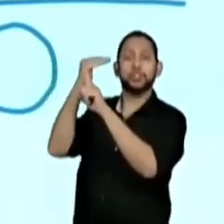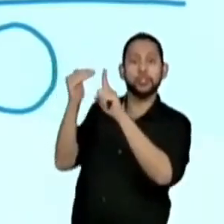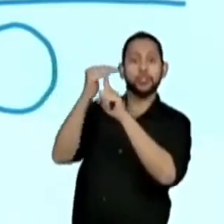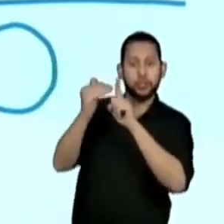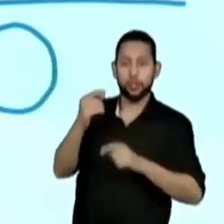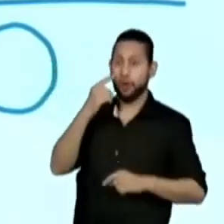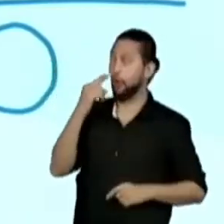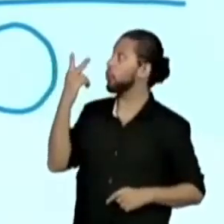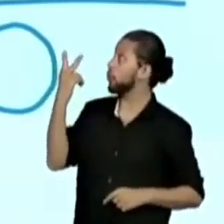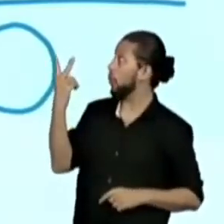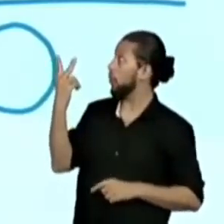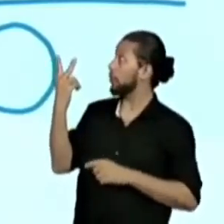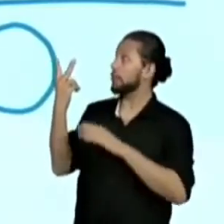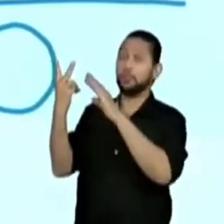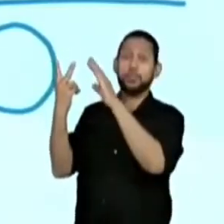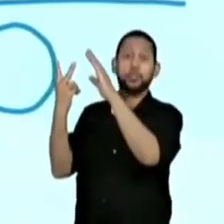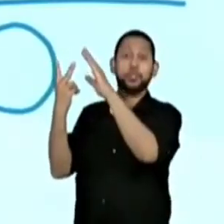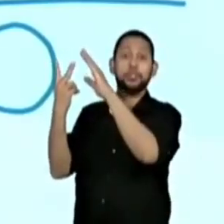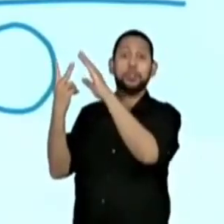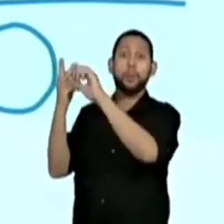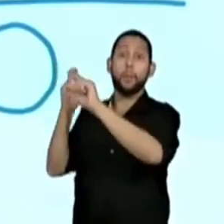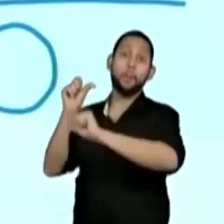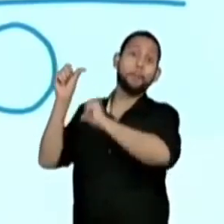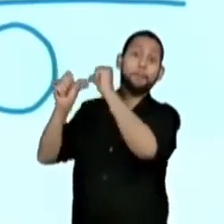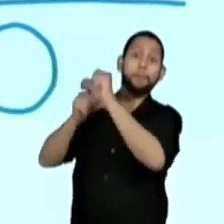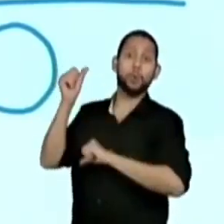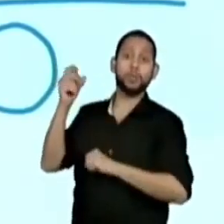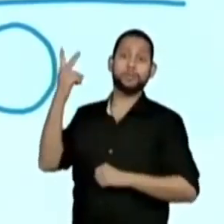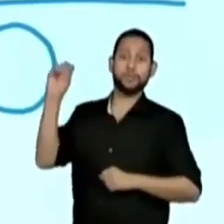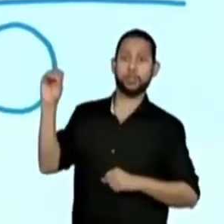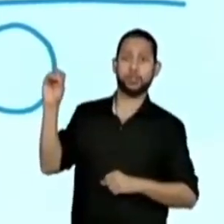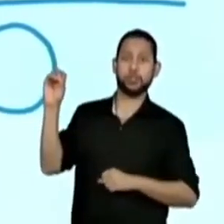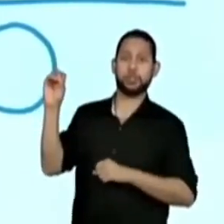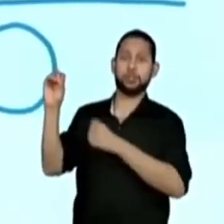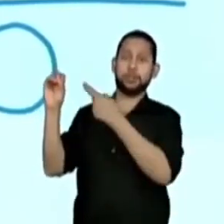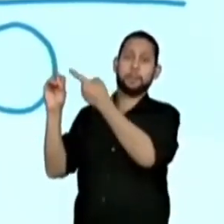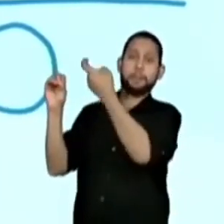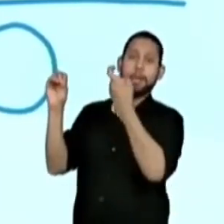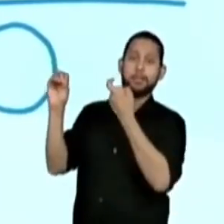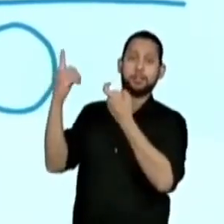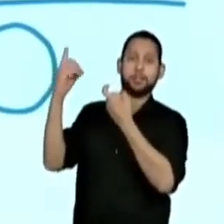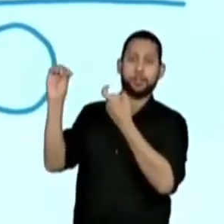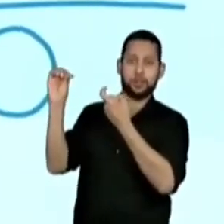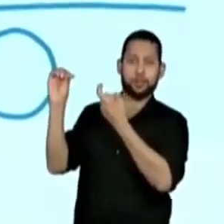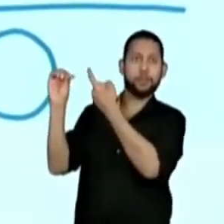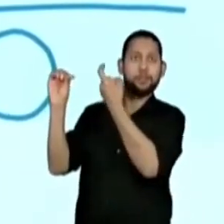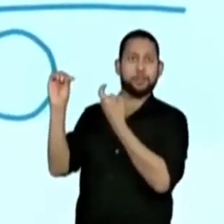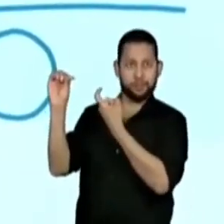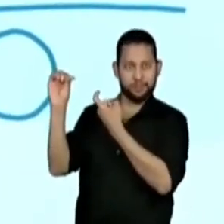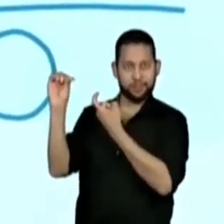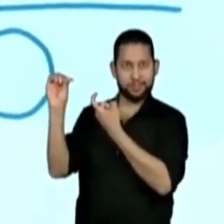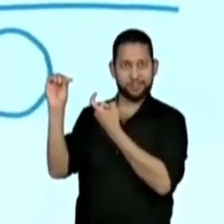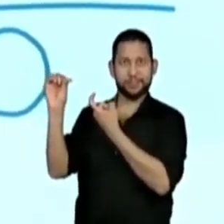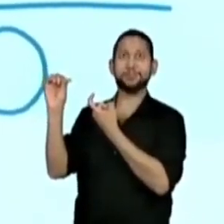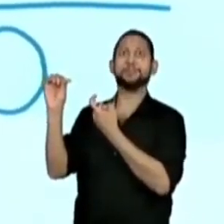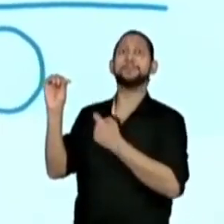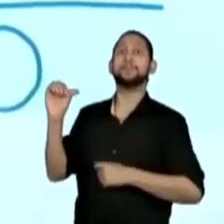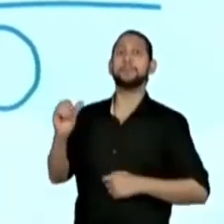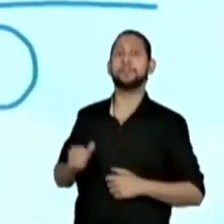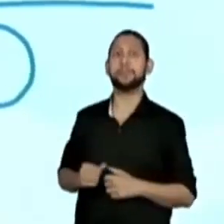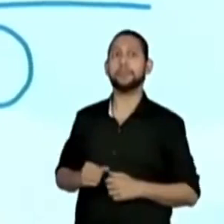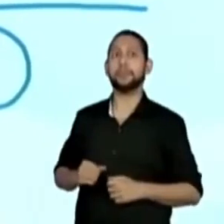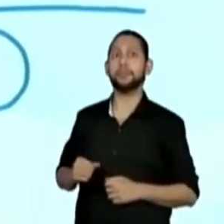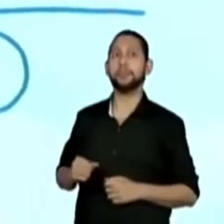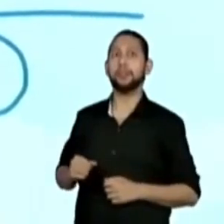que é esse primeiro dois então ele vai emprestar para cá esse vai virar 10 agora o dois vira 1 o 10 vai